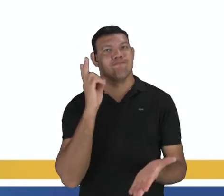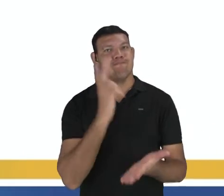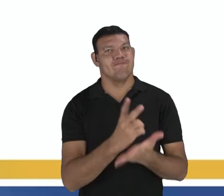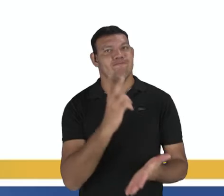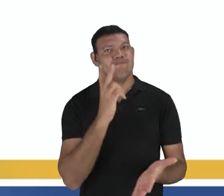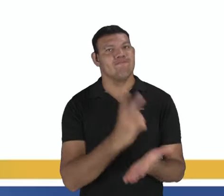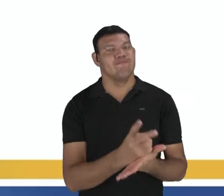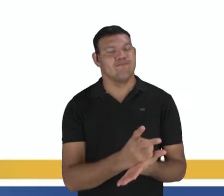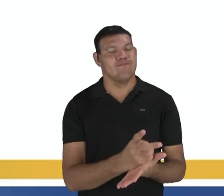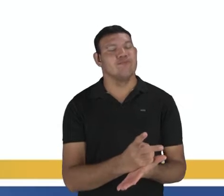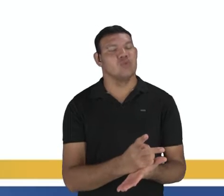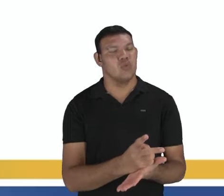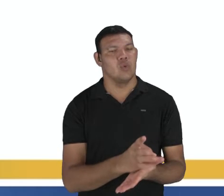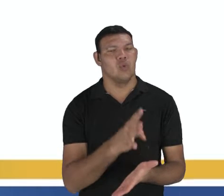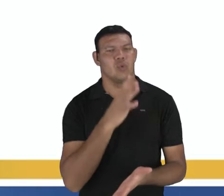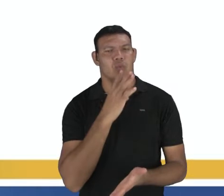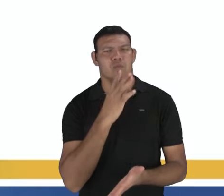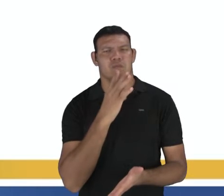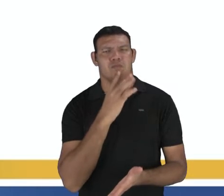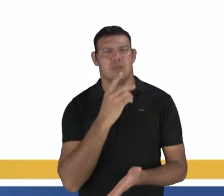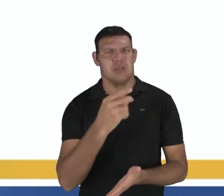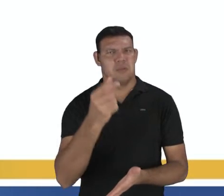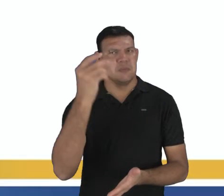que eu os conheci.